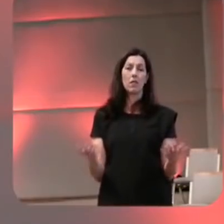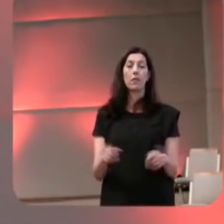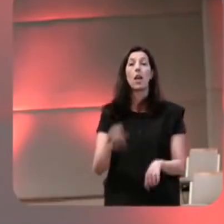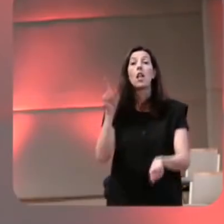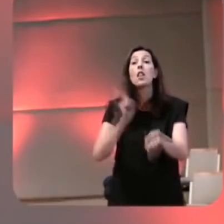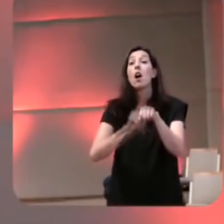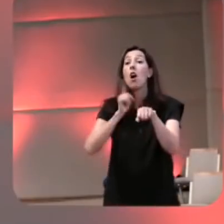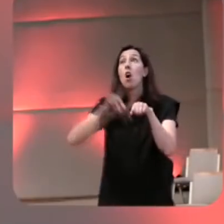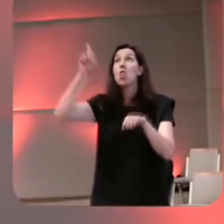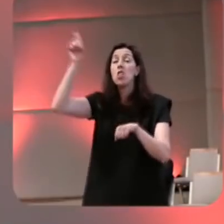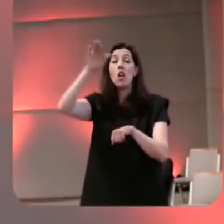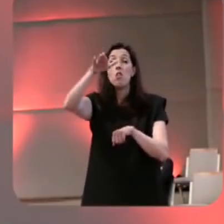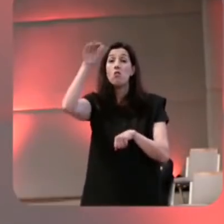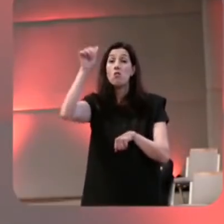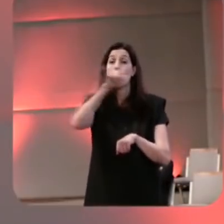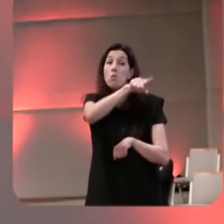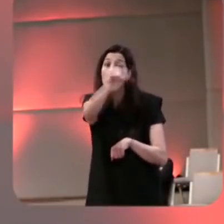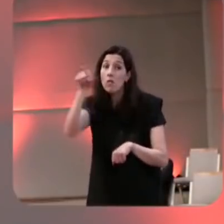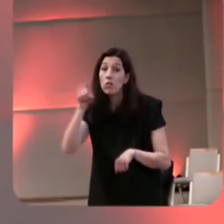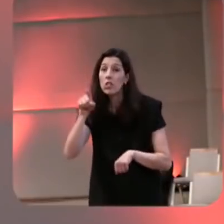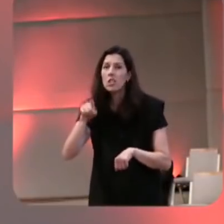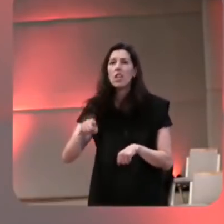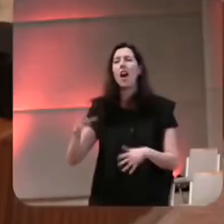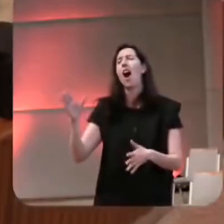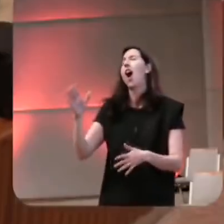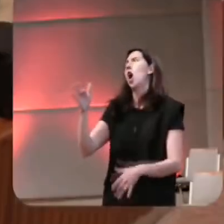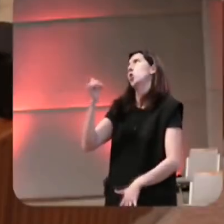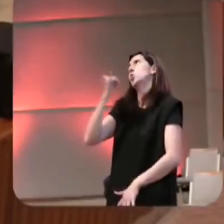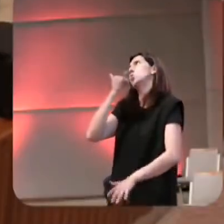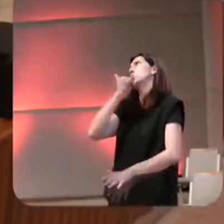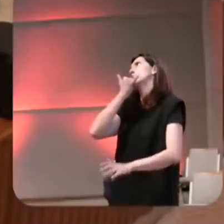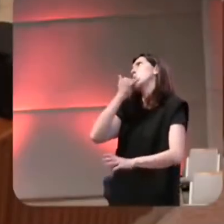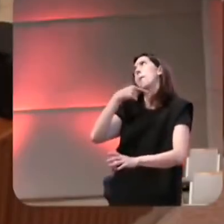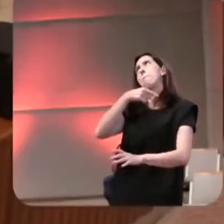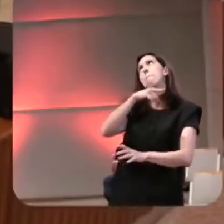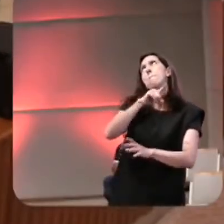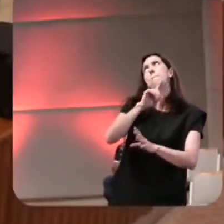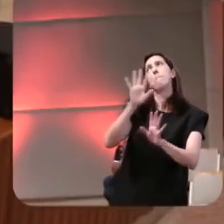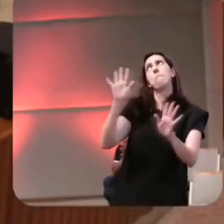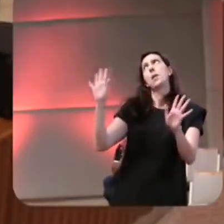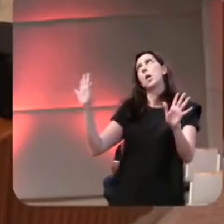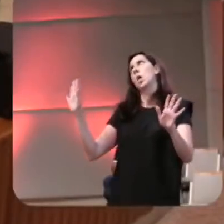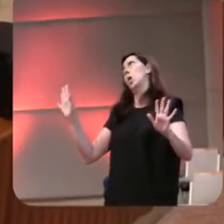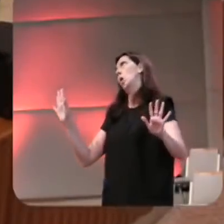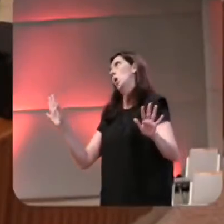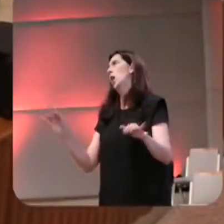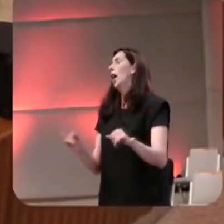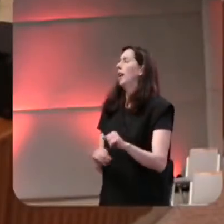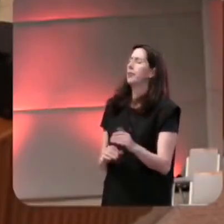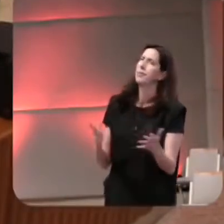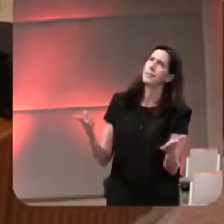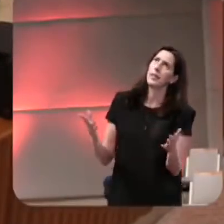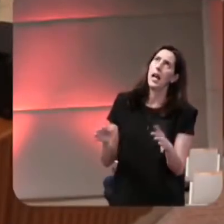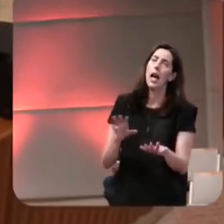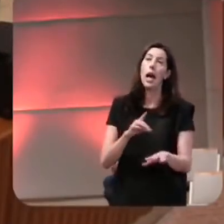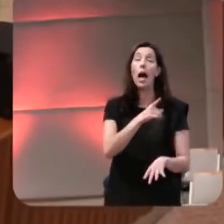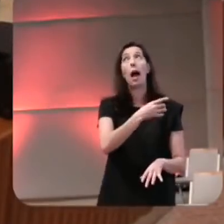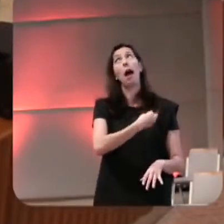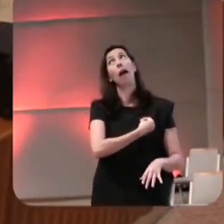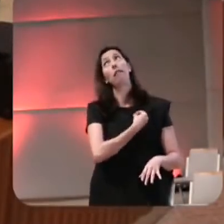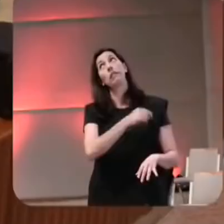para servir, não arruma desculpas. A gente tem tantas desculpas. Olha, a vida da